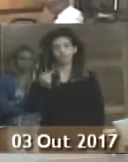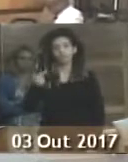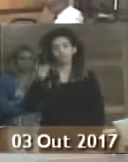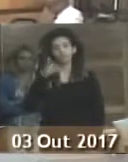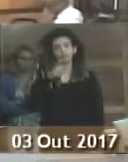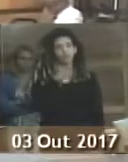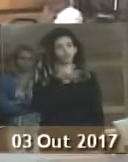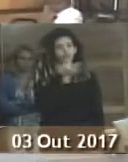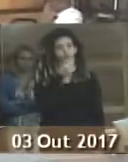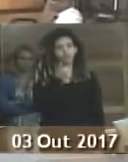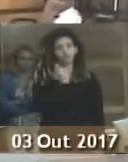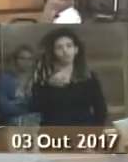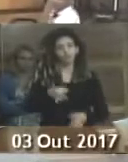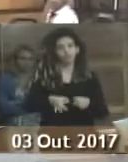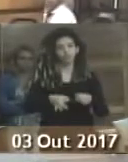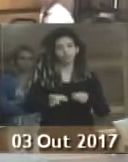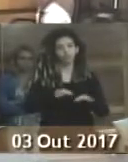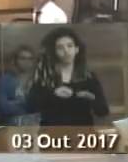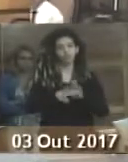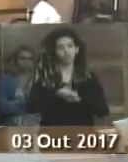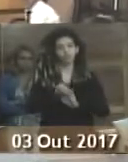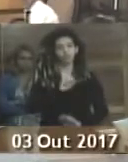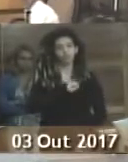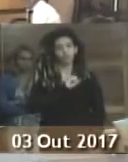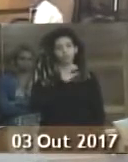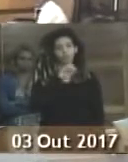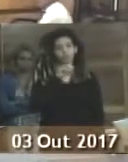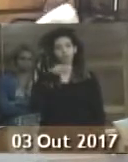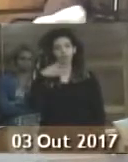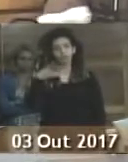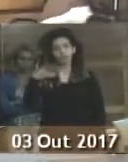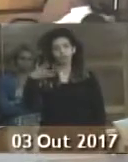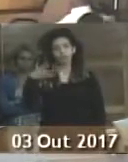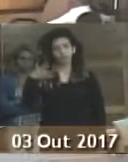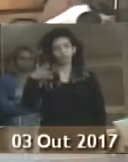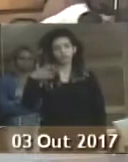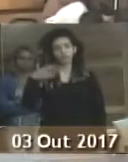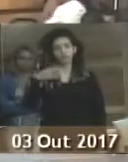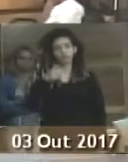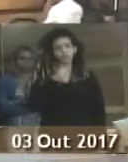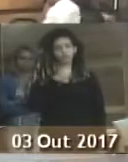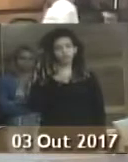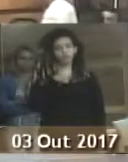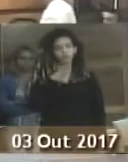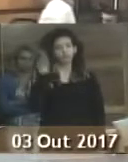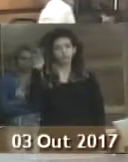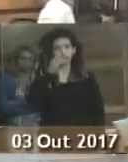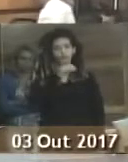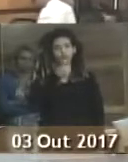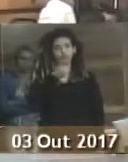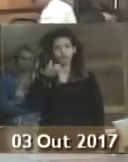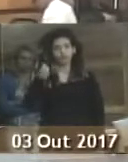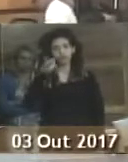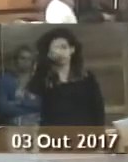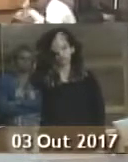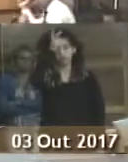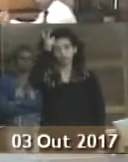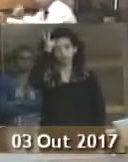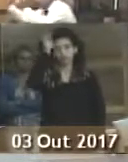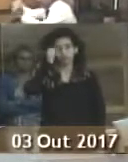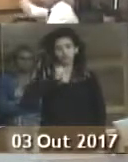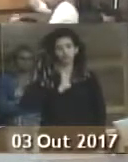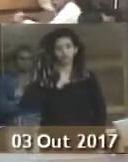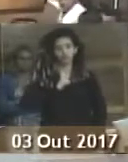167/2017/CJ, opinando favoravelmente a aprovação do projeto de lei número 14/2017, objeto da mensagem número 016/17, de autoria do prefeito municipal, que dispõe